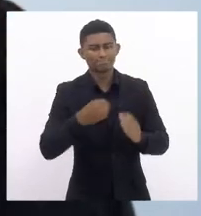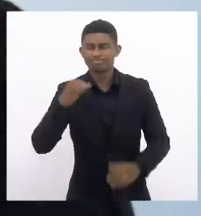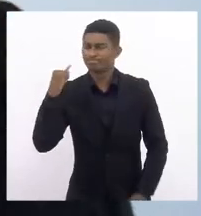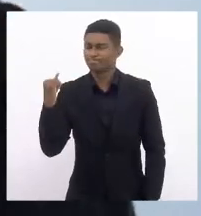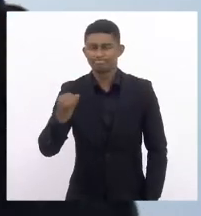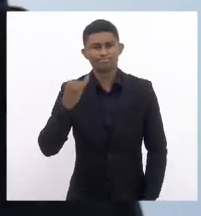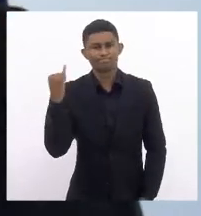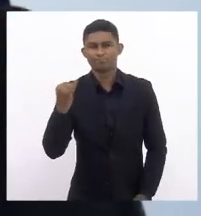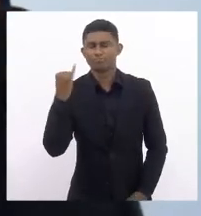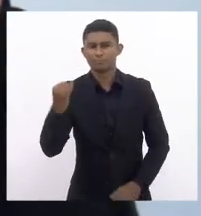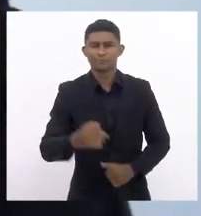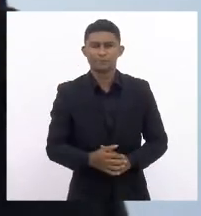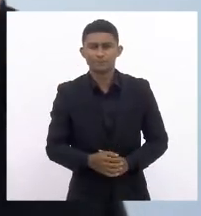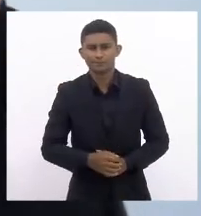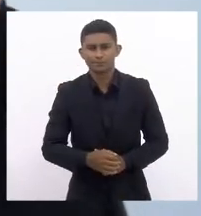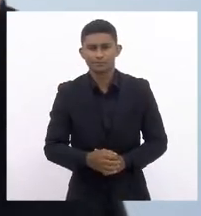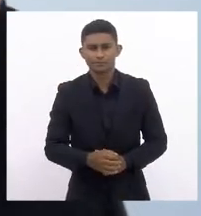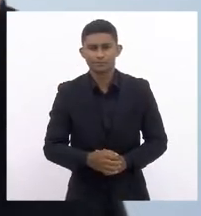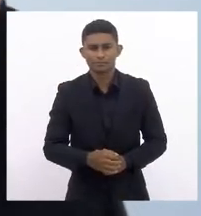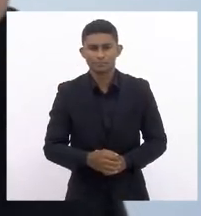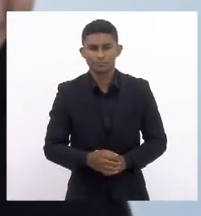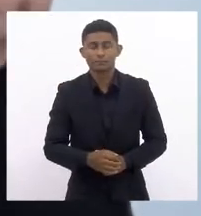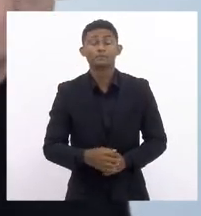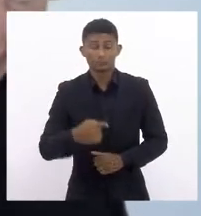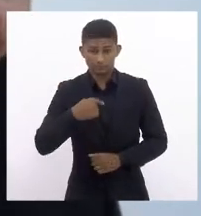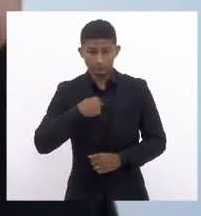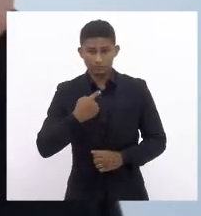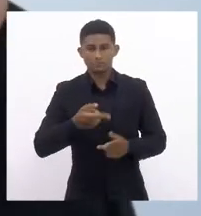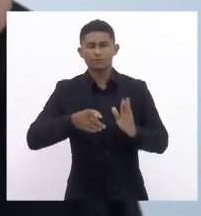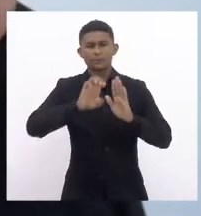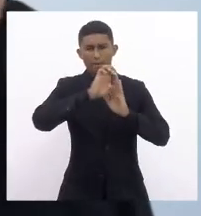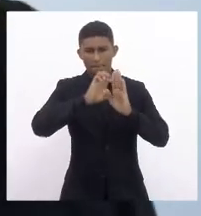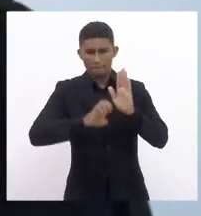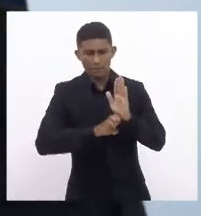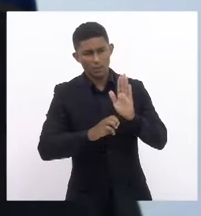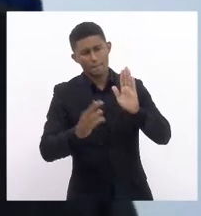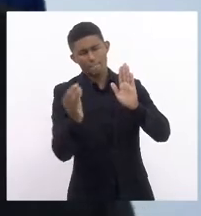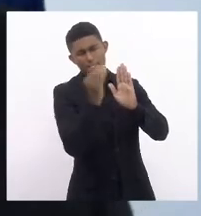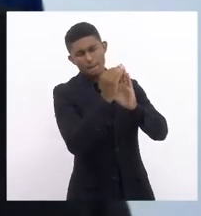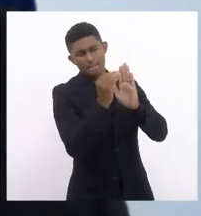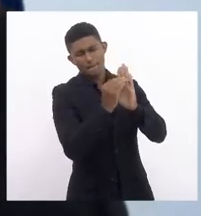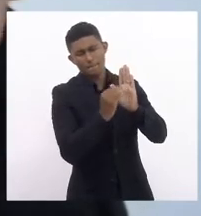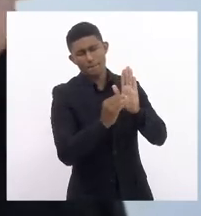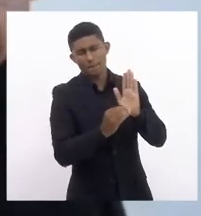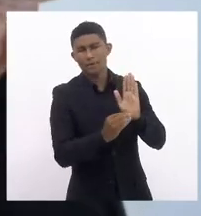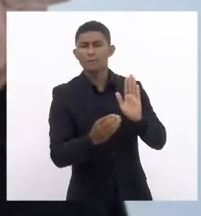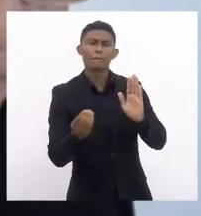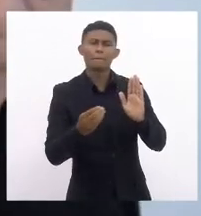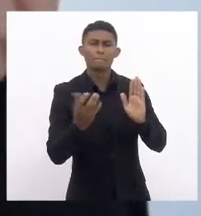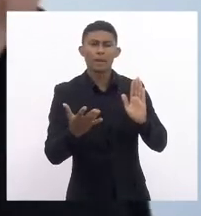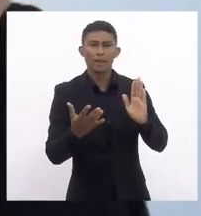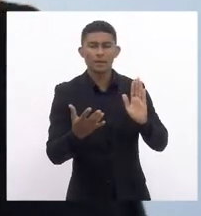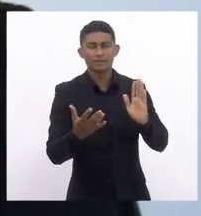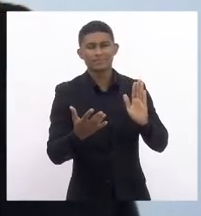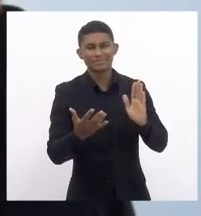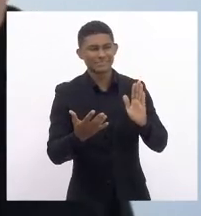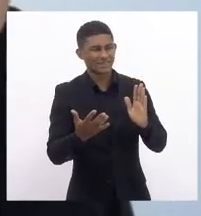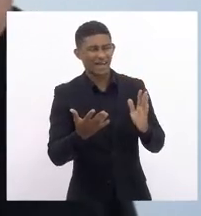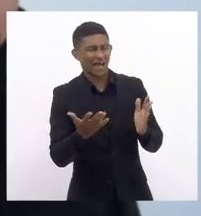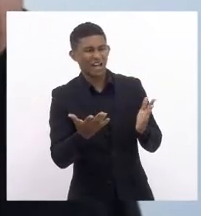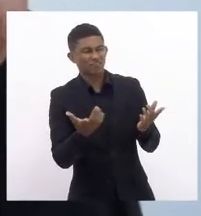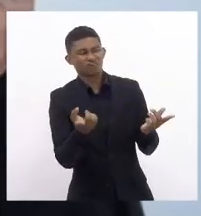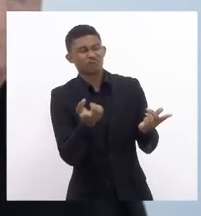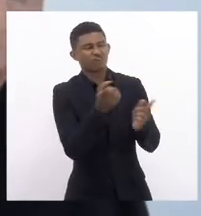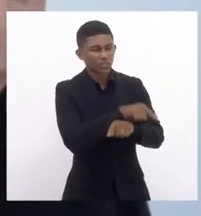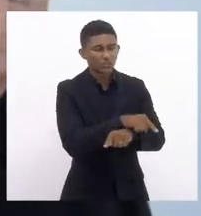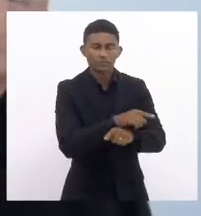ele, eu estou fazendo emendas nele, não para descaracterizá-lo, mas para aperfeiçoá-lo